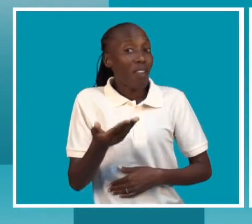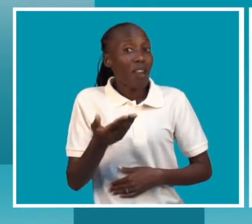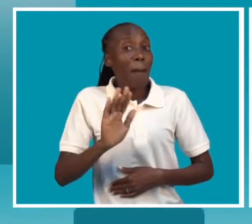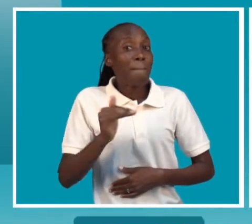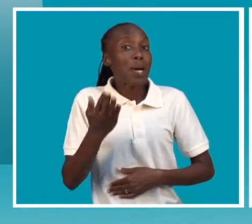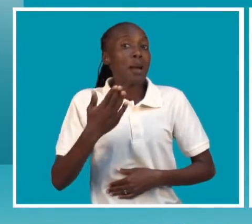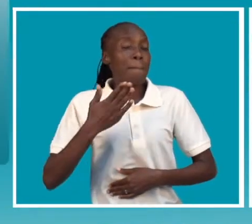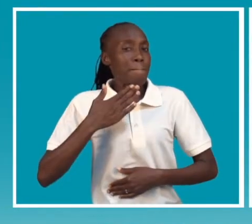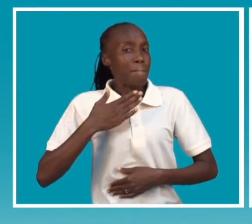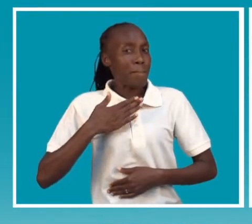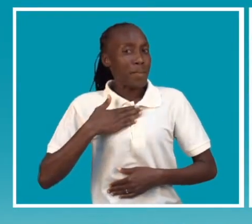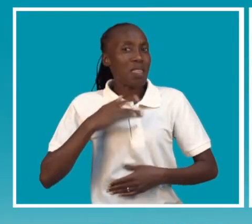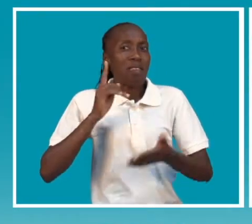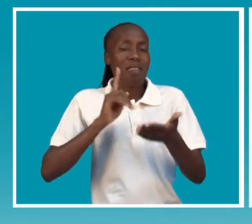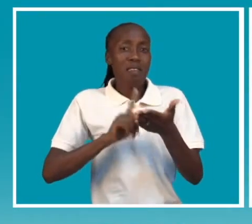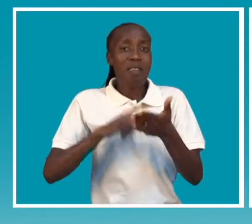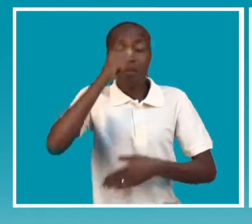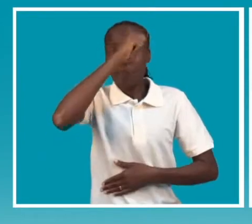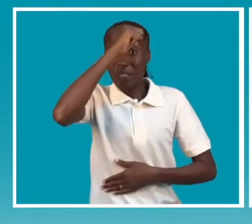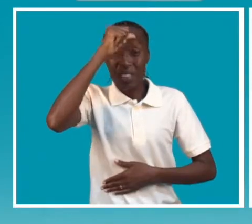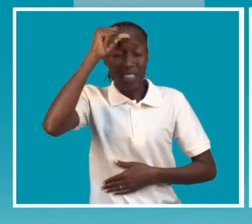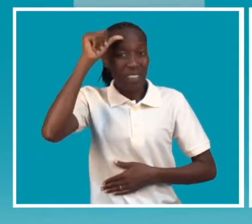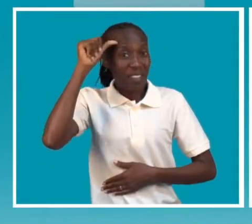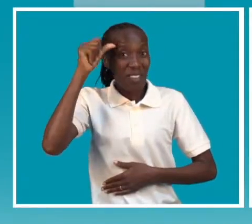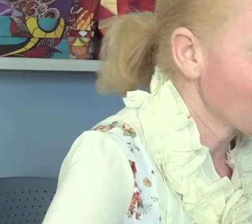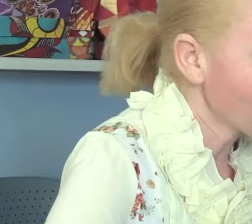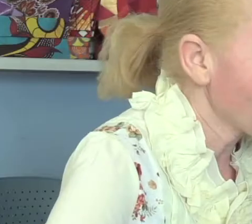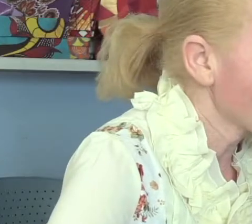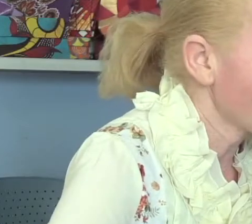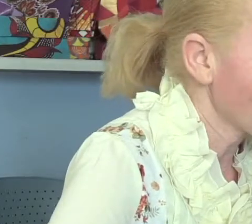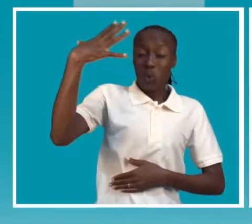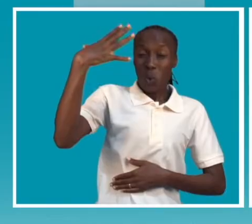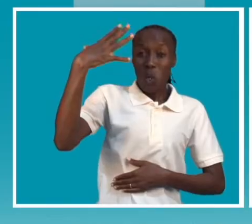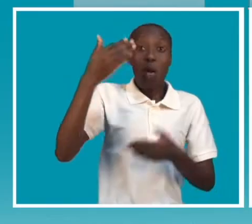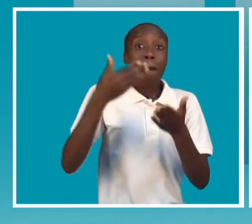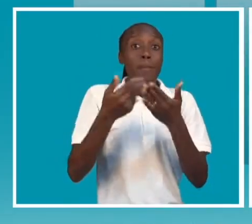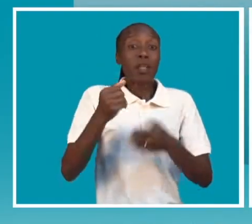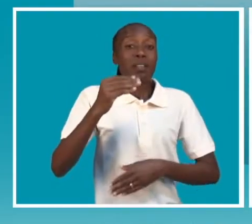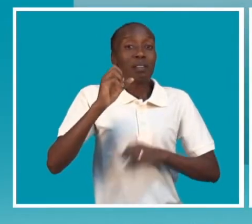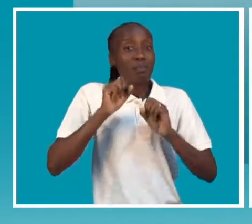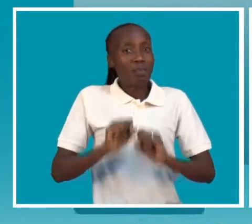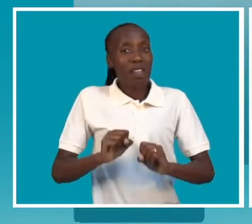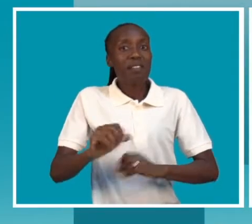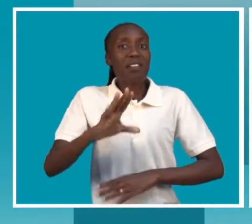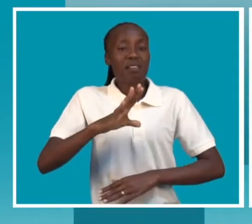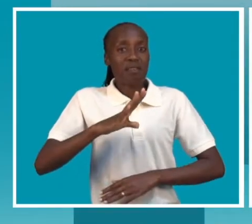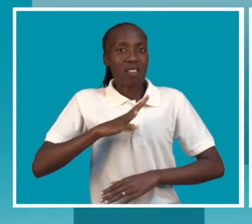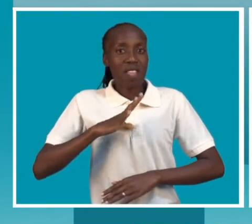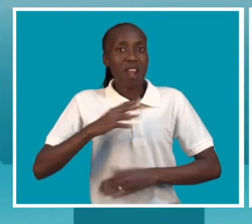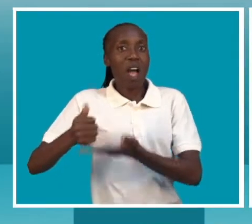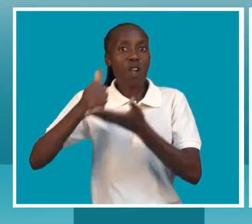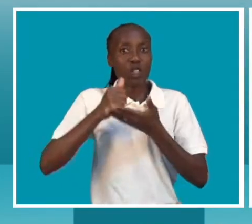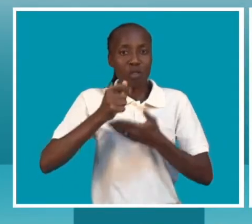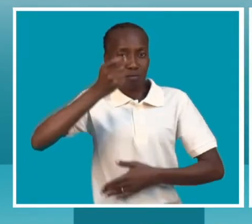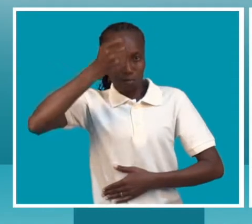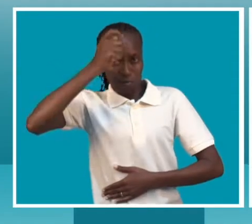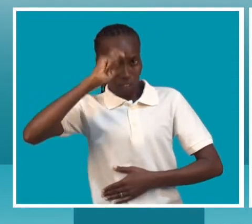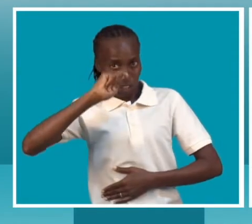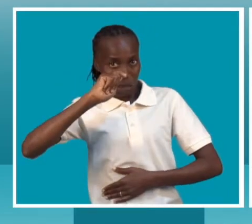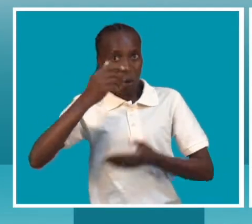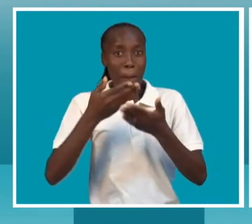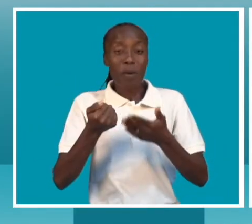fica muito difícil ele caminhar no solo, embora que tenha que ter ajuda do chapéu, porque a pele